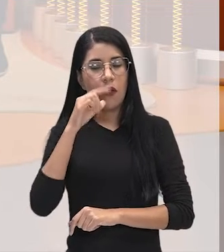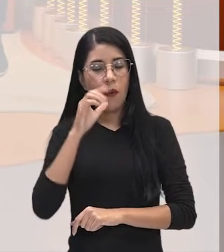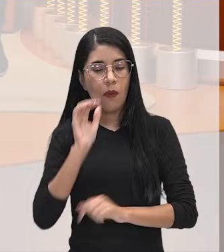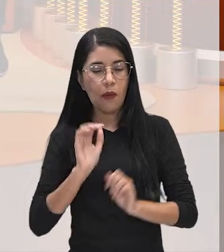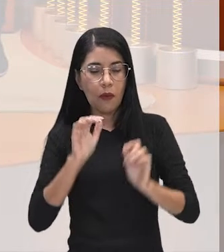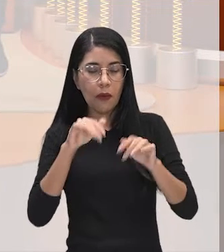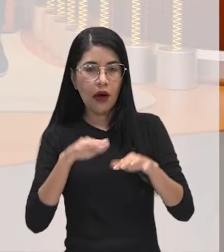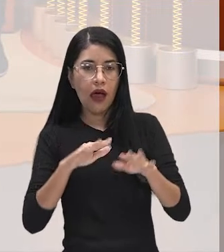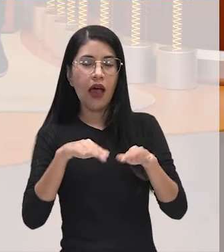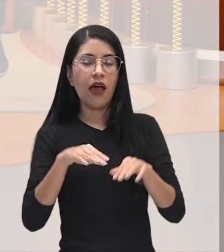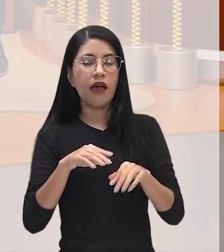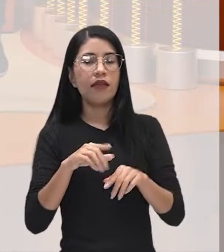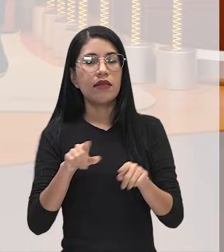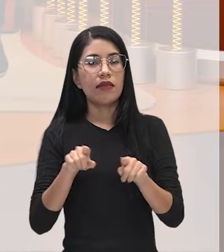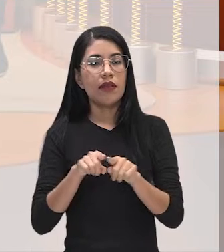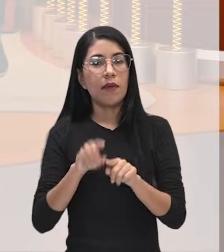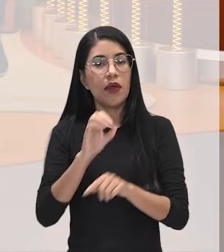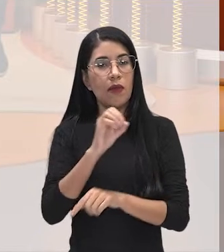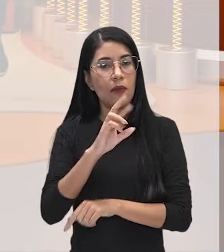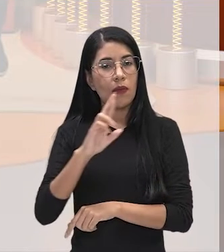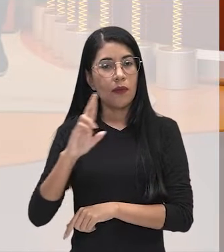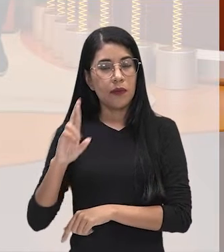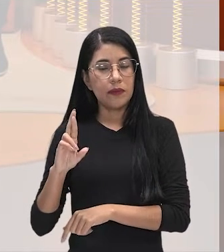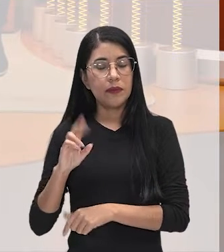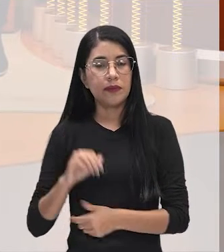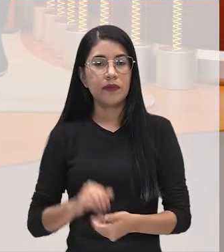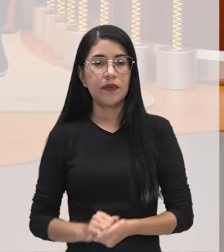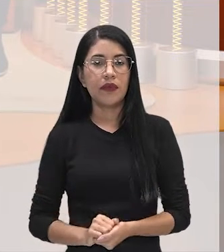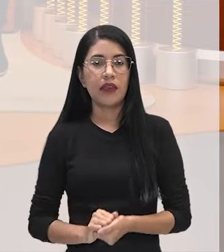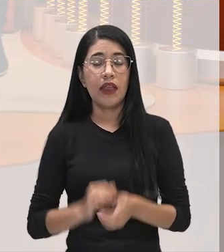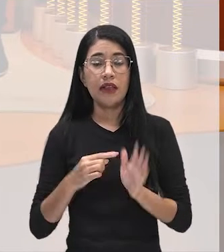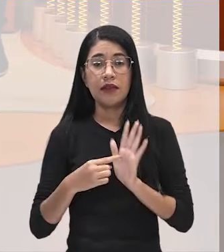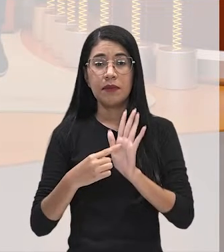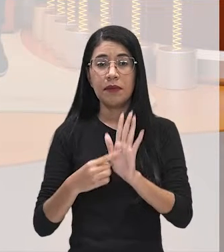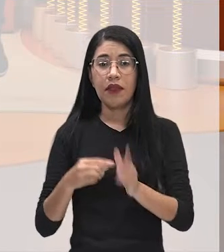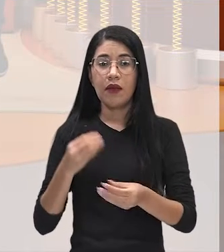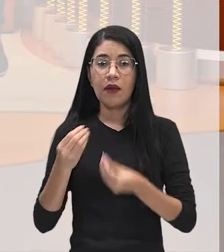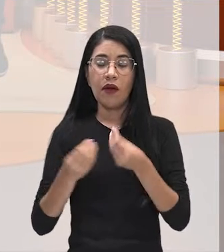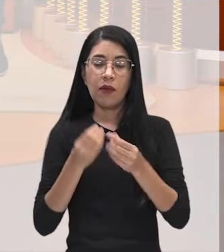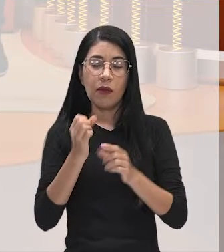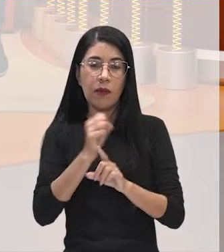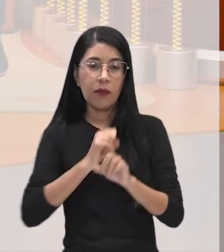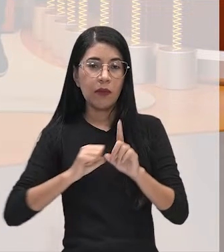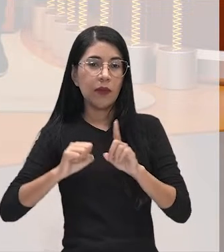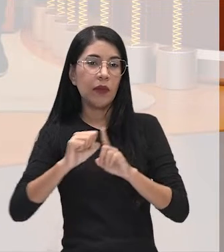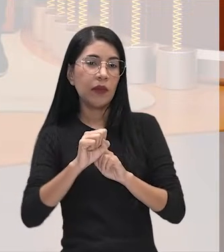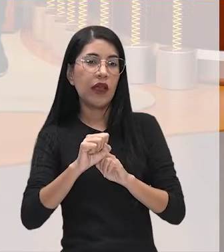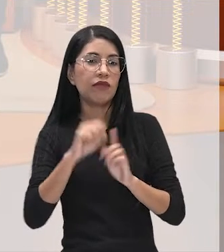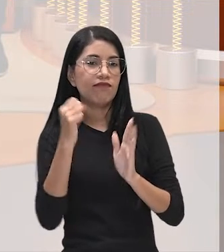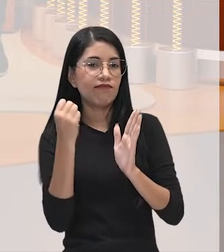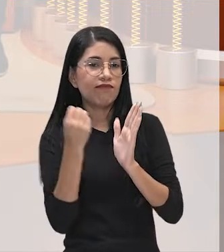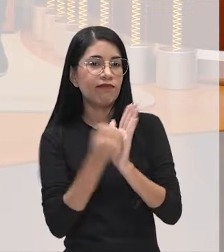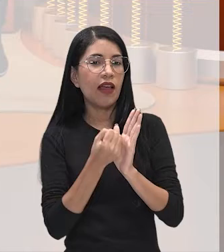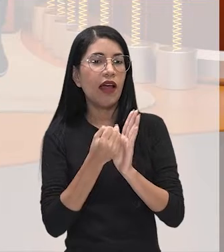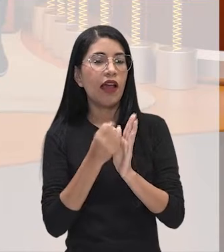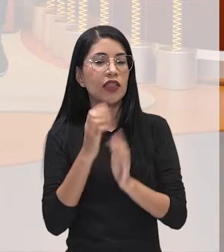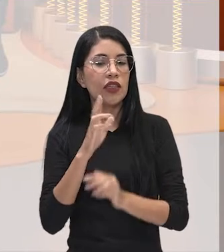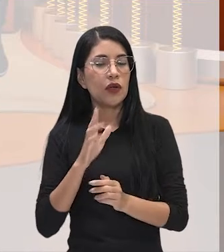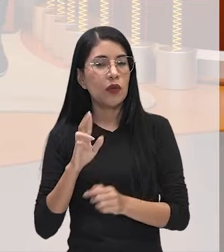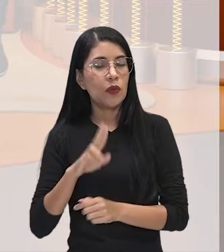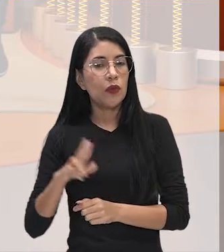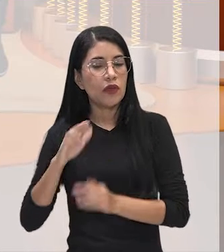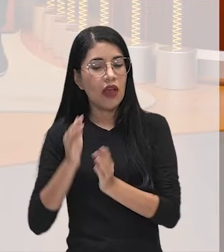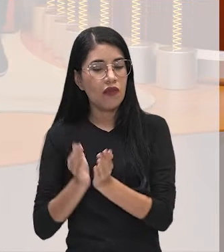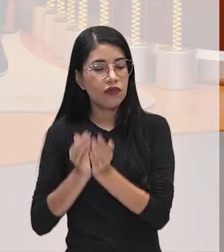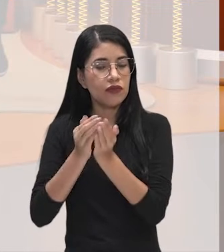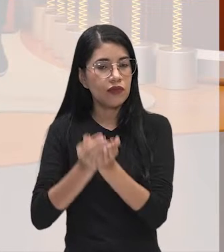mar Mediterrâneo Oriental. Se destacaram por ter a sociedade marcada pela navegação.